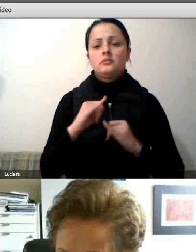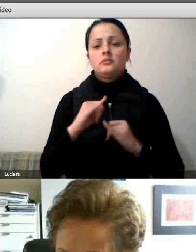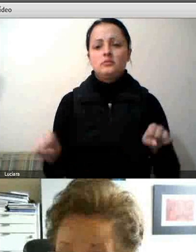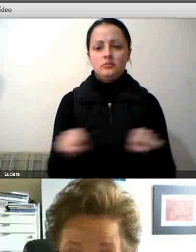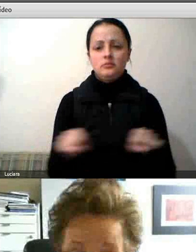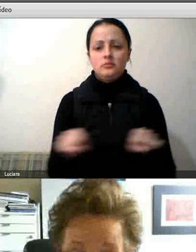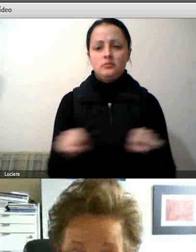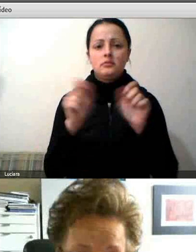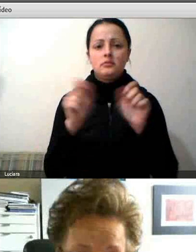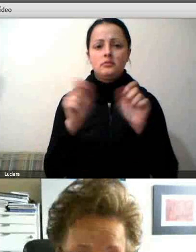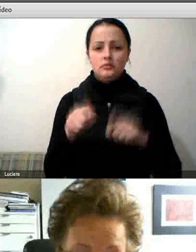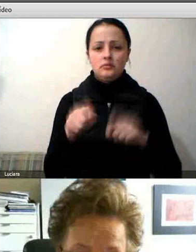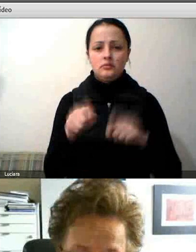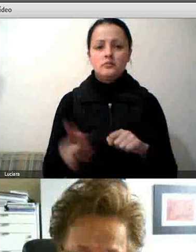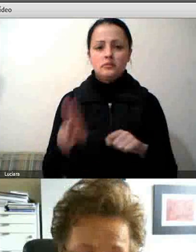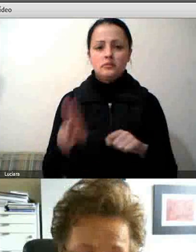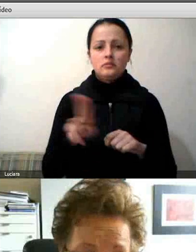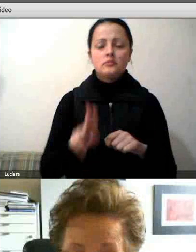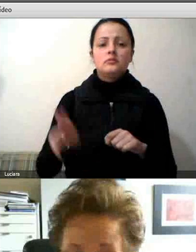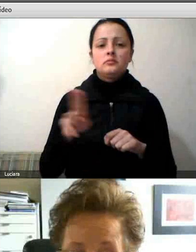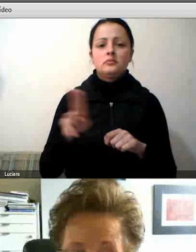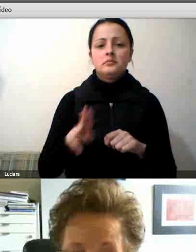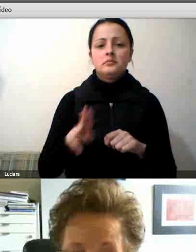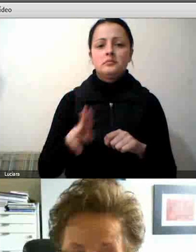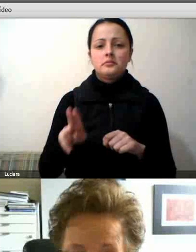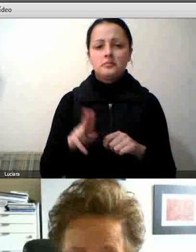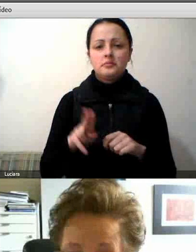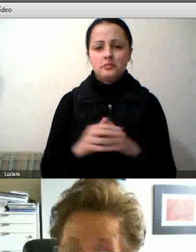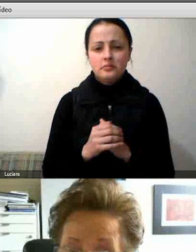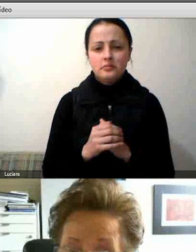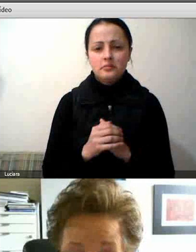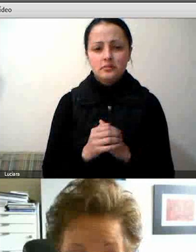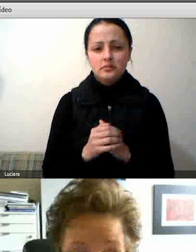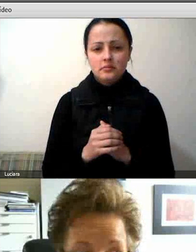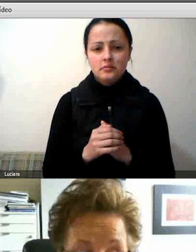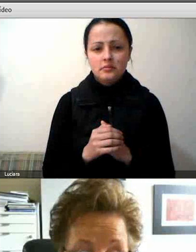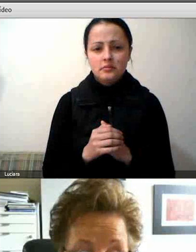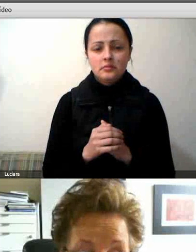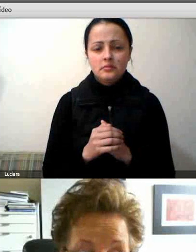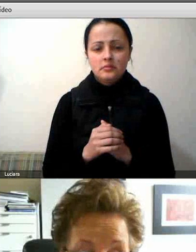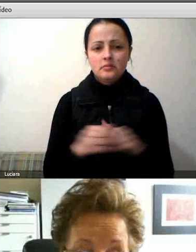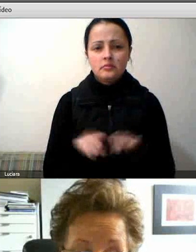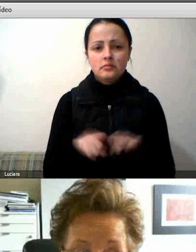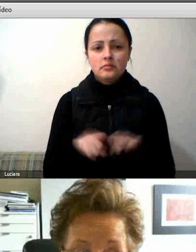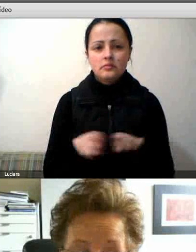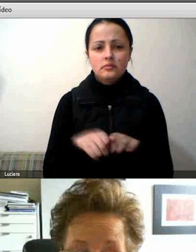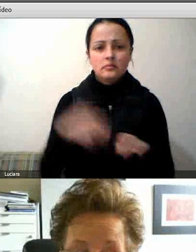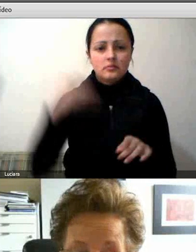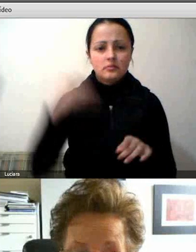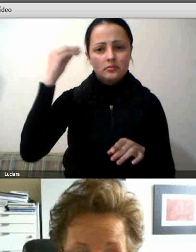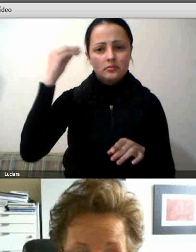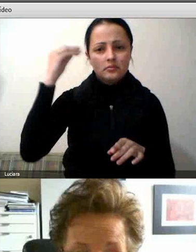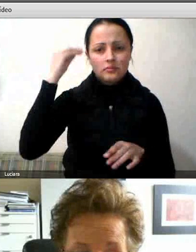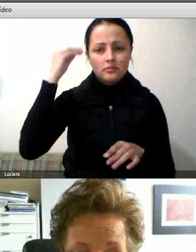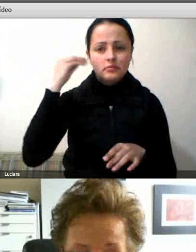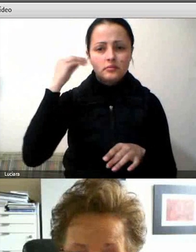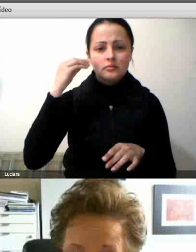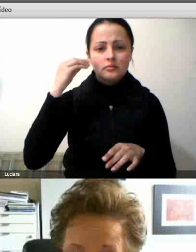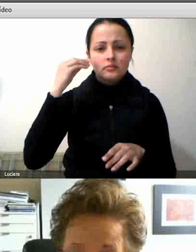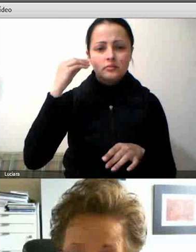né, como softwares educativos, mas esses aí também têm que ser bem cuidados. E a experiência em processo